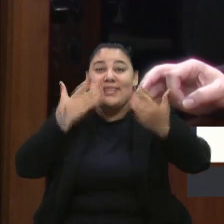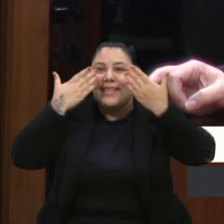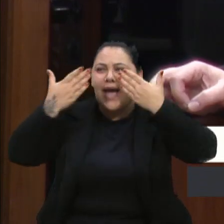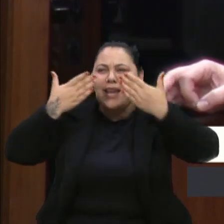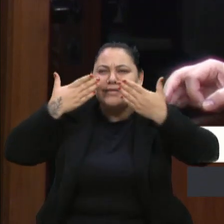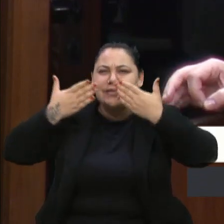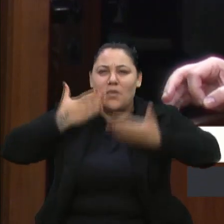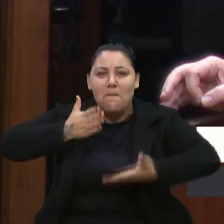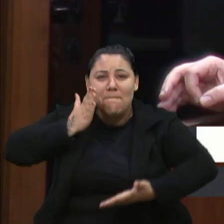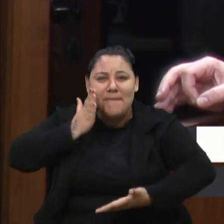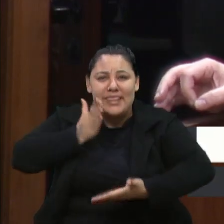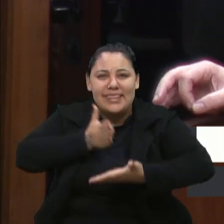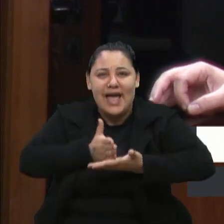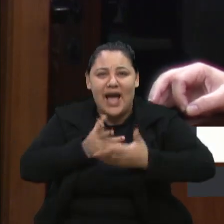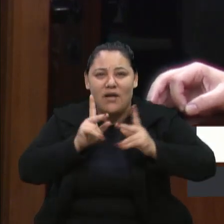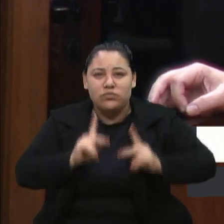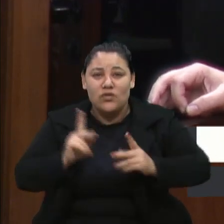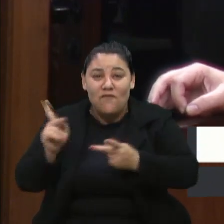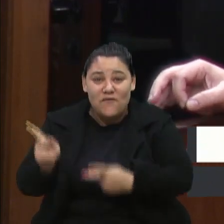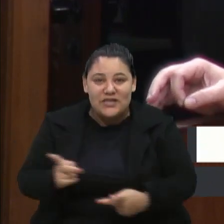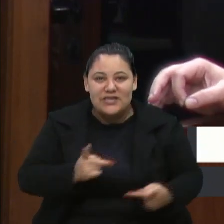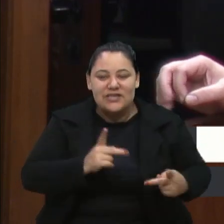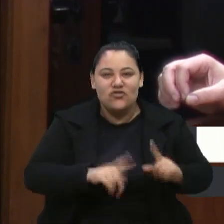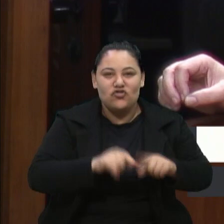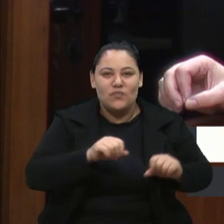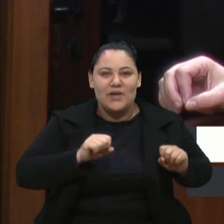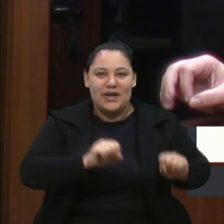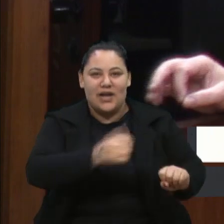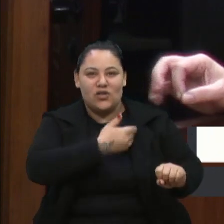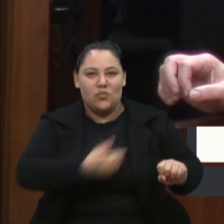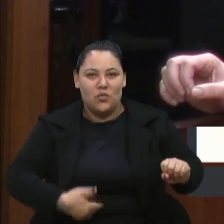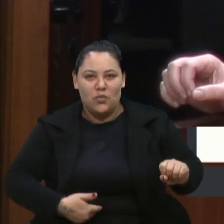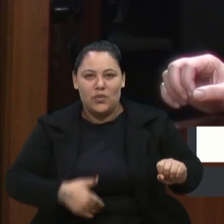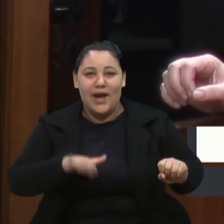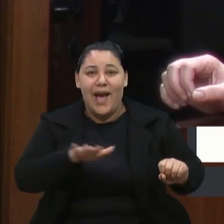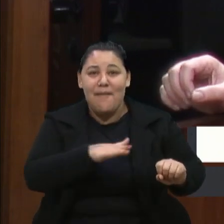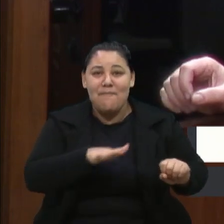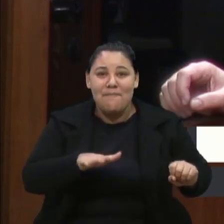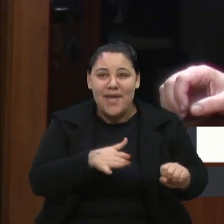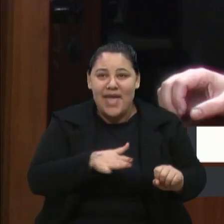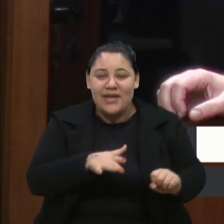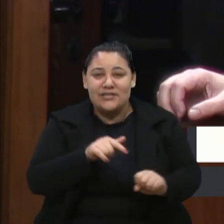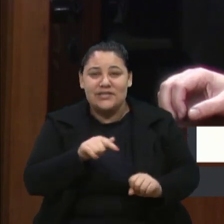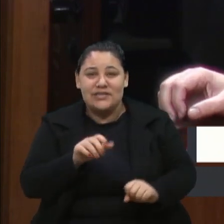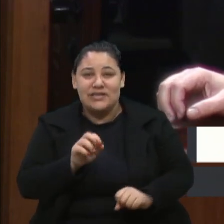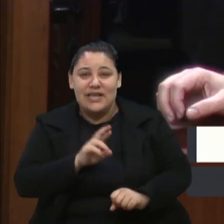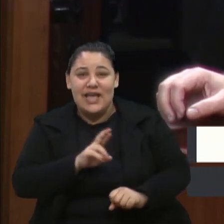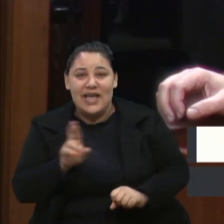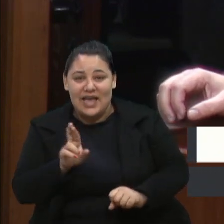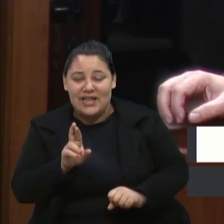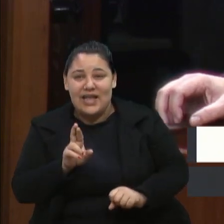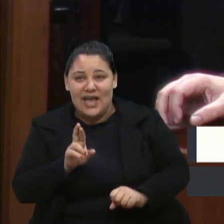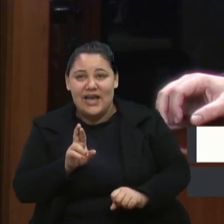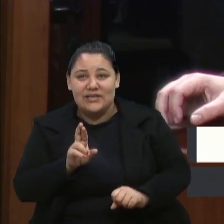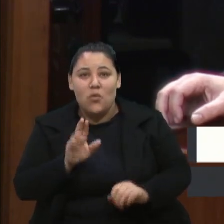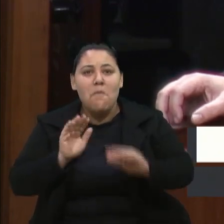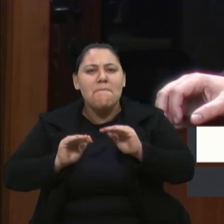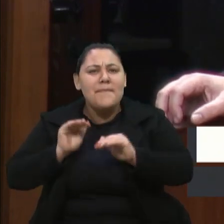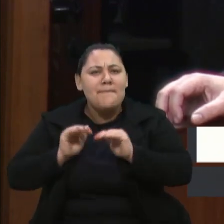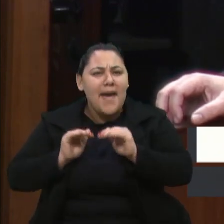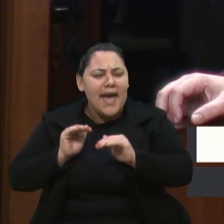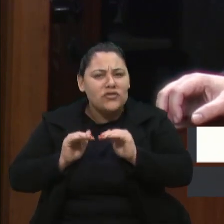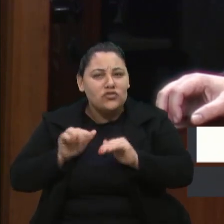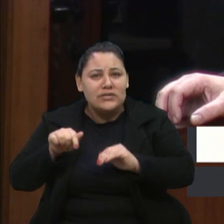metade desse público visite o mercado público, há um ticket médio de R$ 70. Ticket médio, pessoal, é o